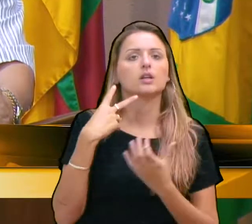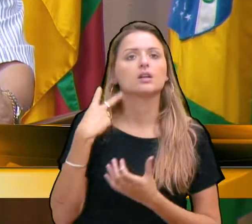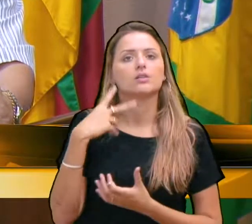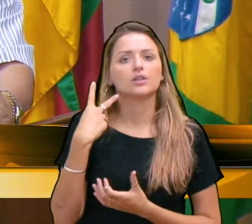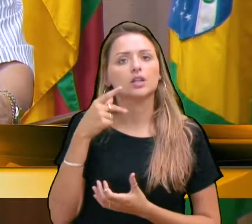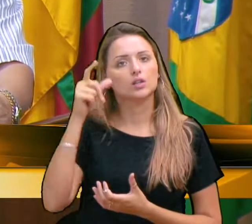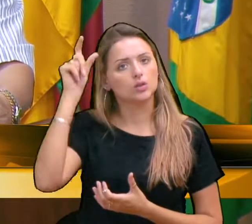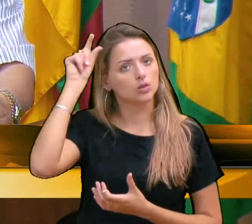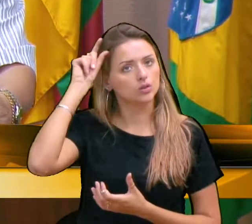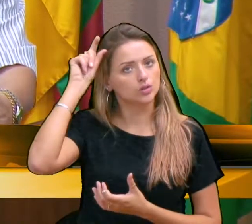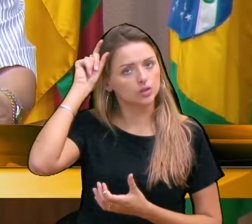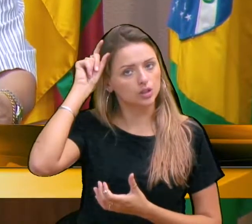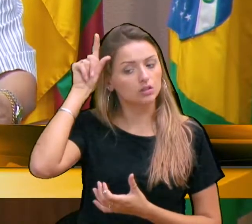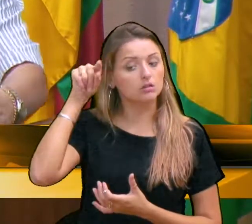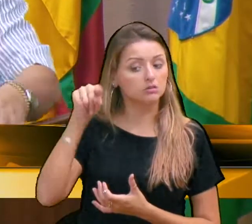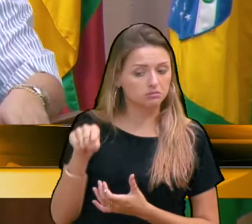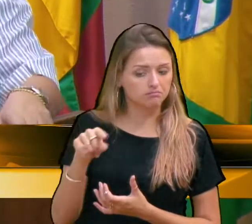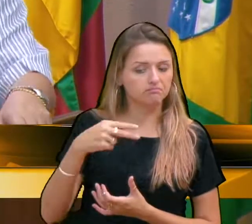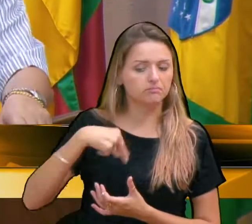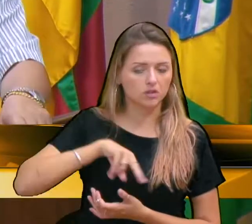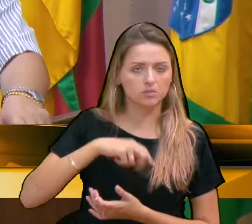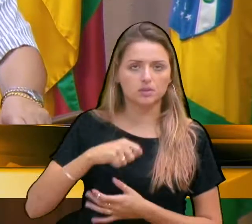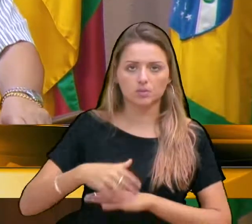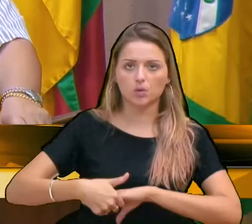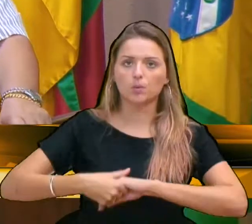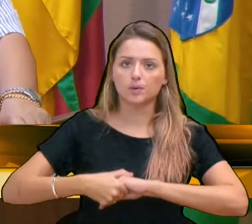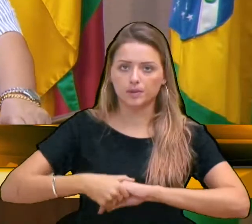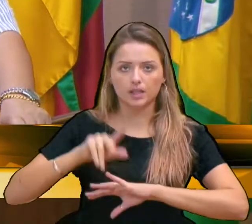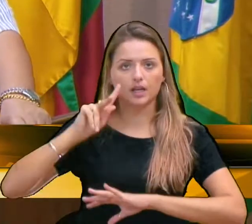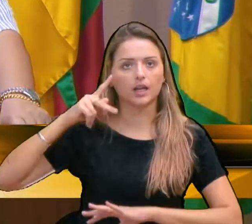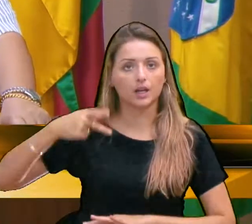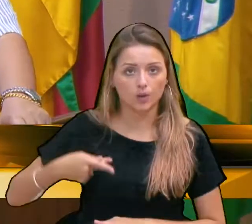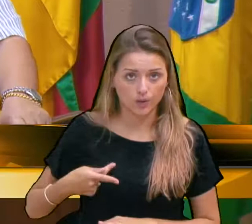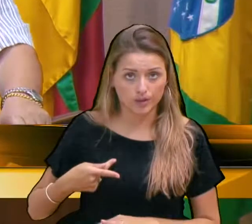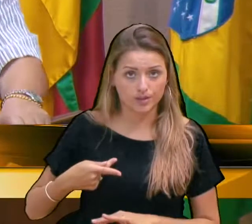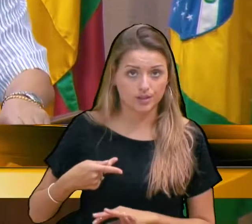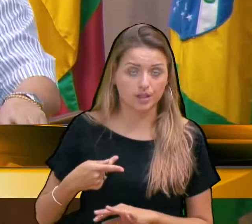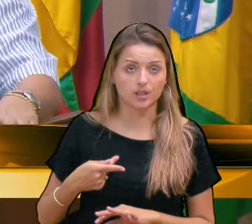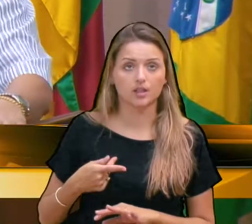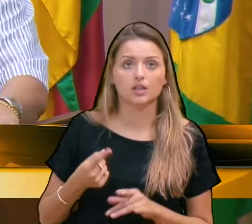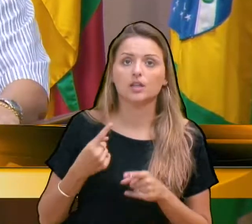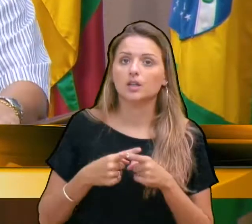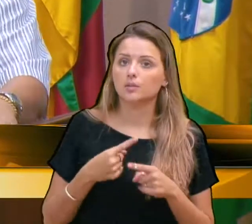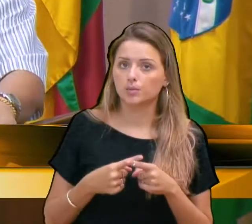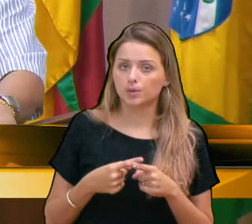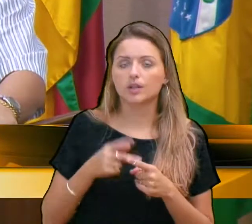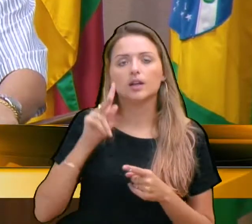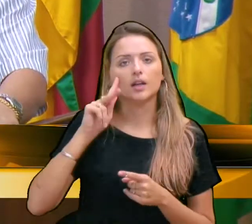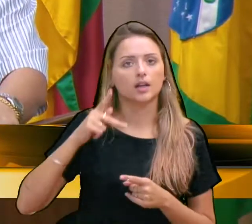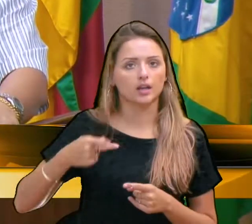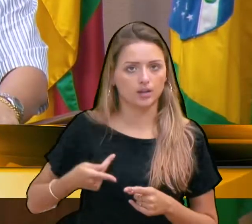Guerra, eu acho que nesse sentido a gente tem que saudar a administração, porque